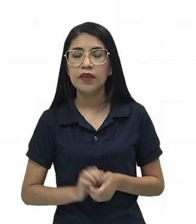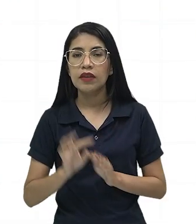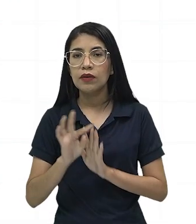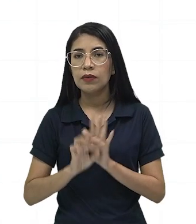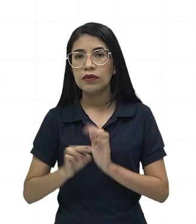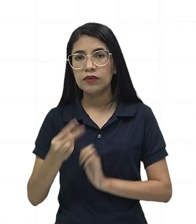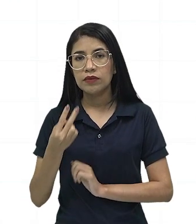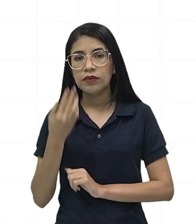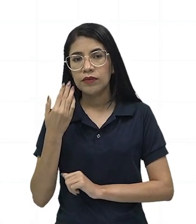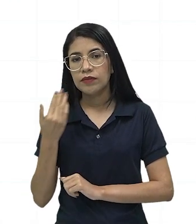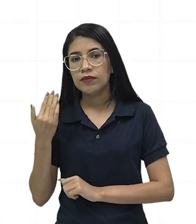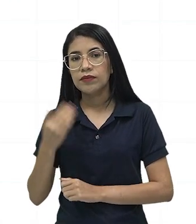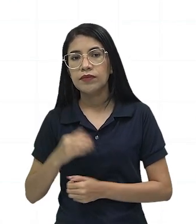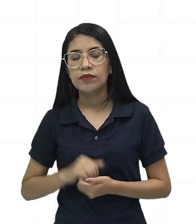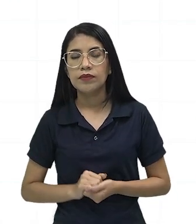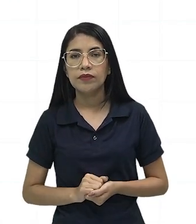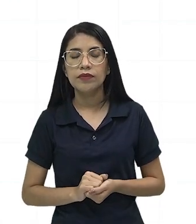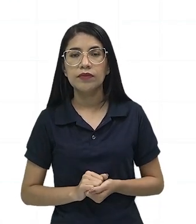2.